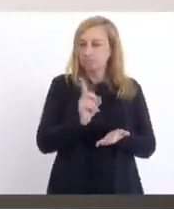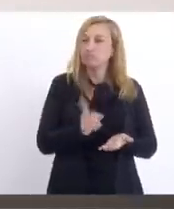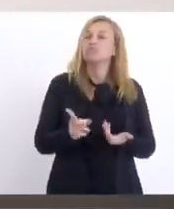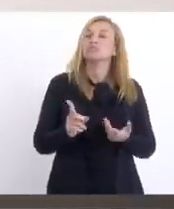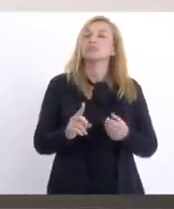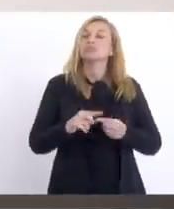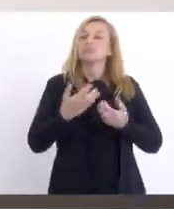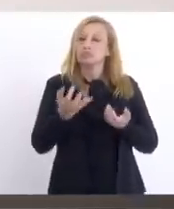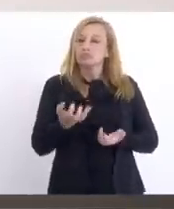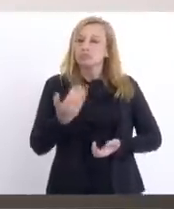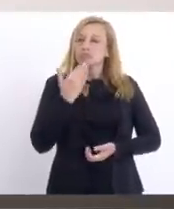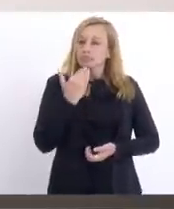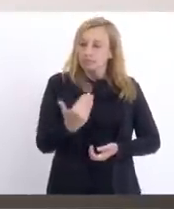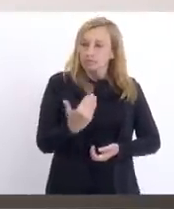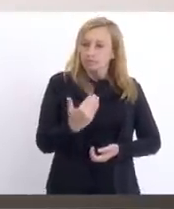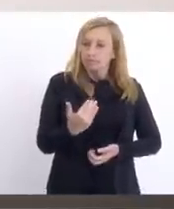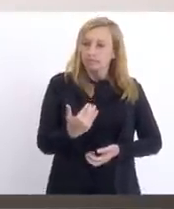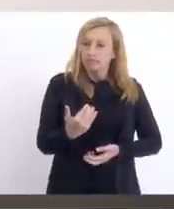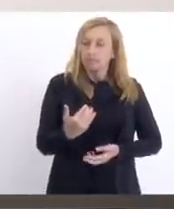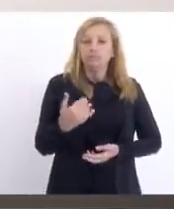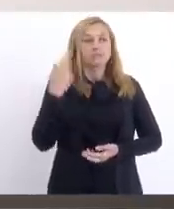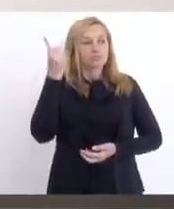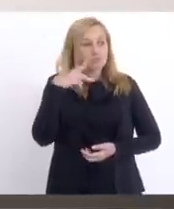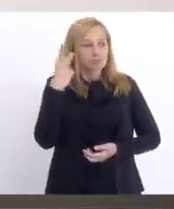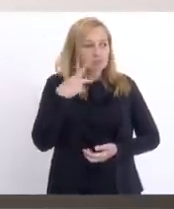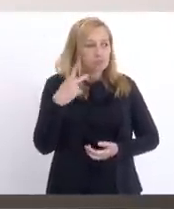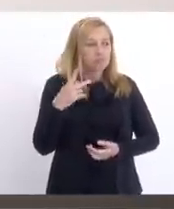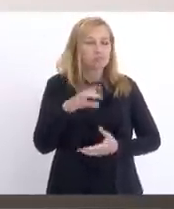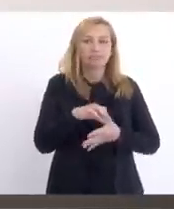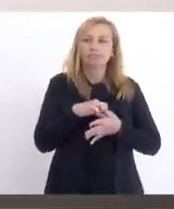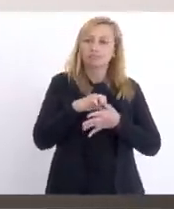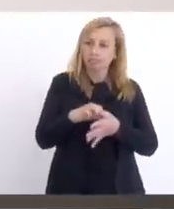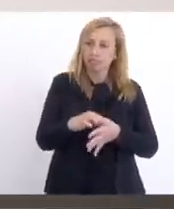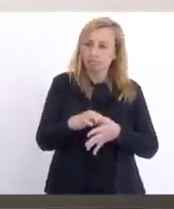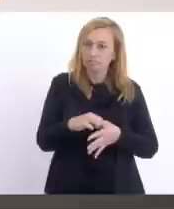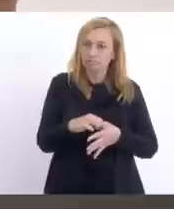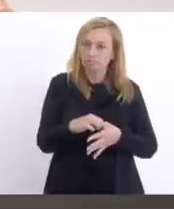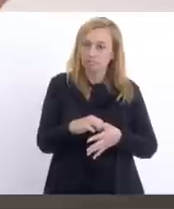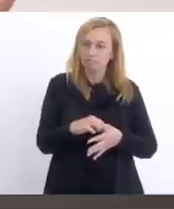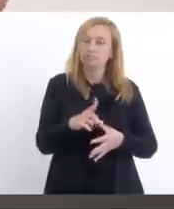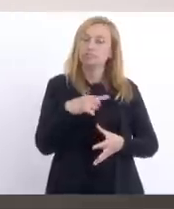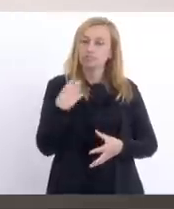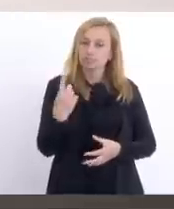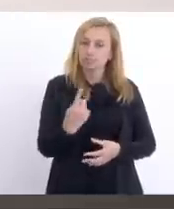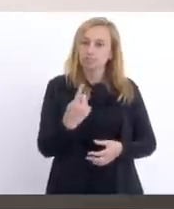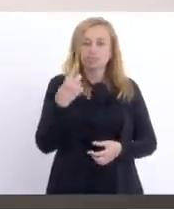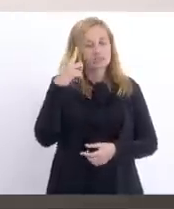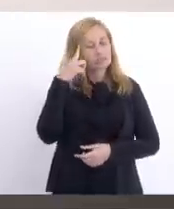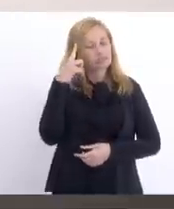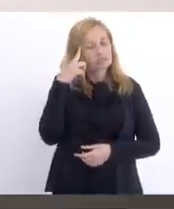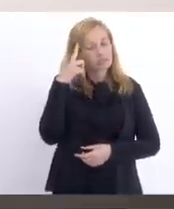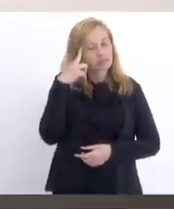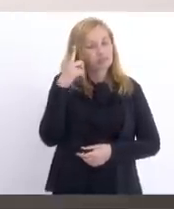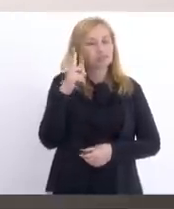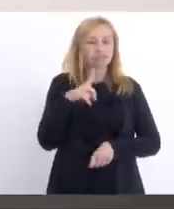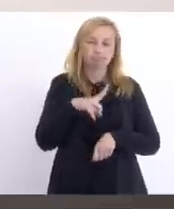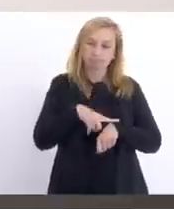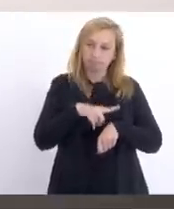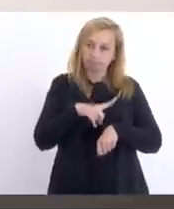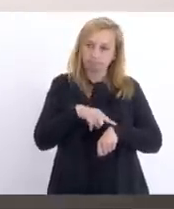pedir aos parlamentares, aos líderes, que a gente faça uma reflexão sobre esse